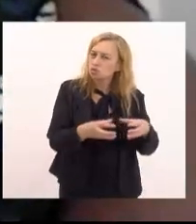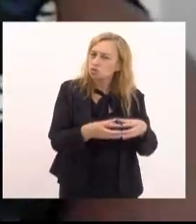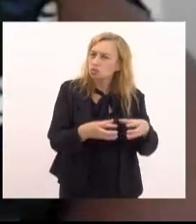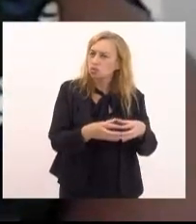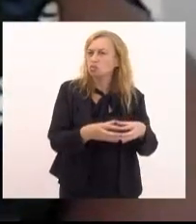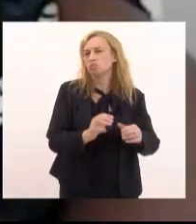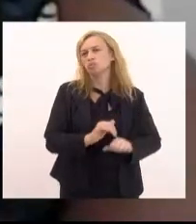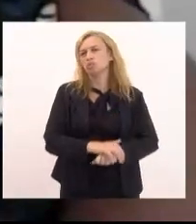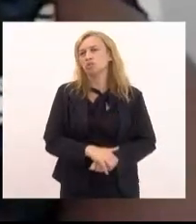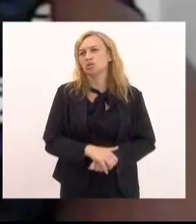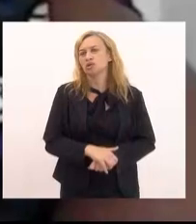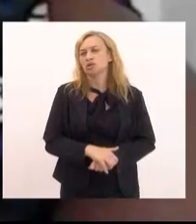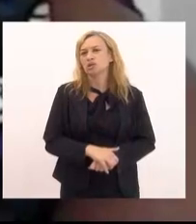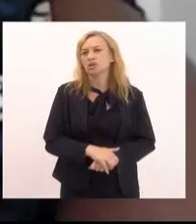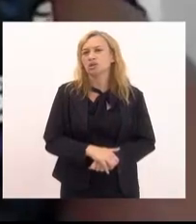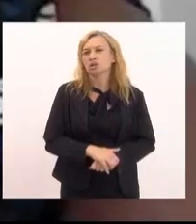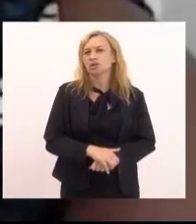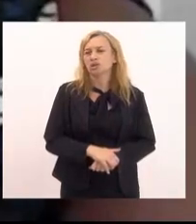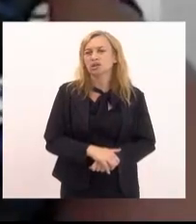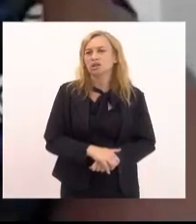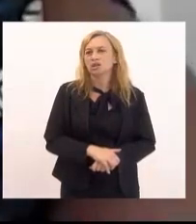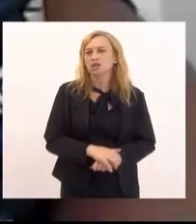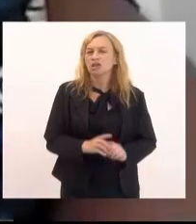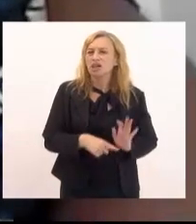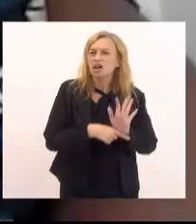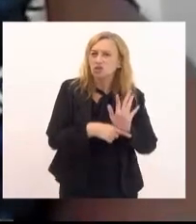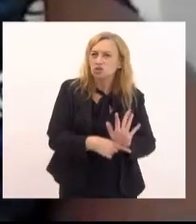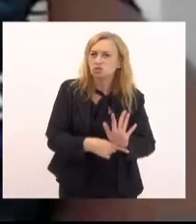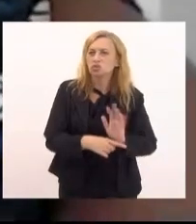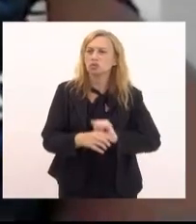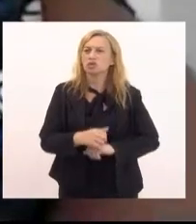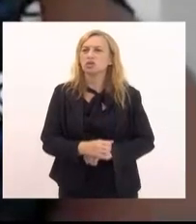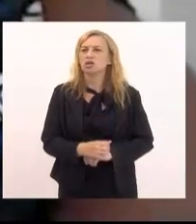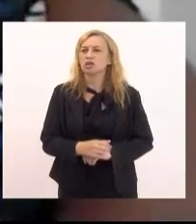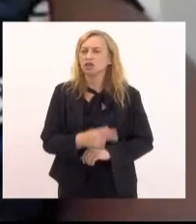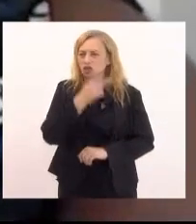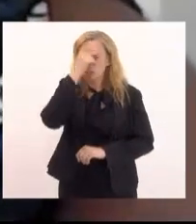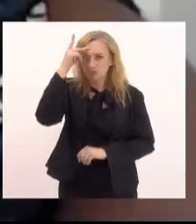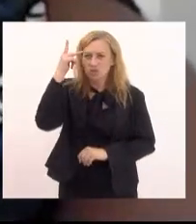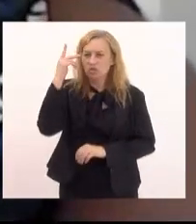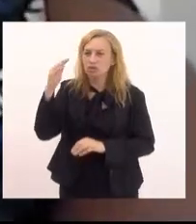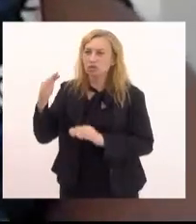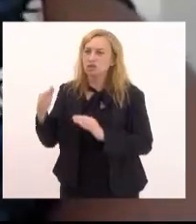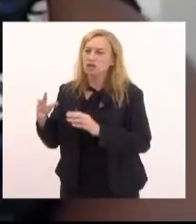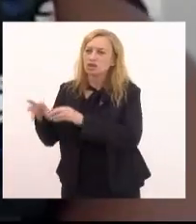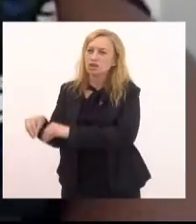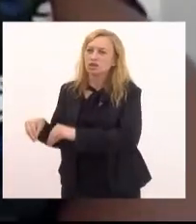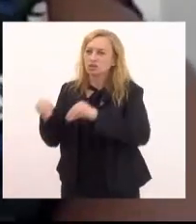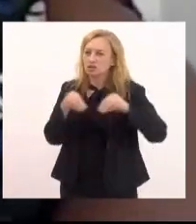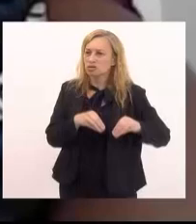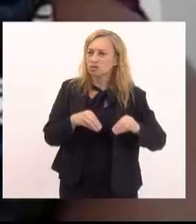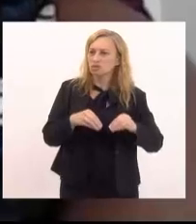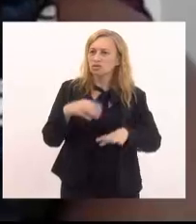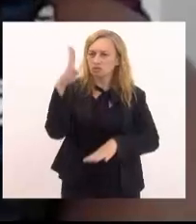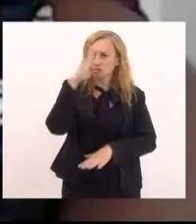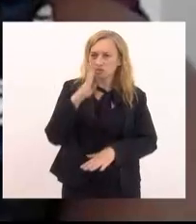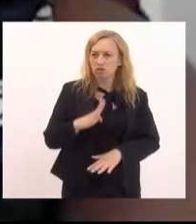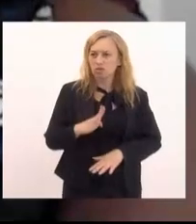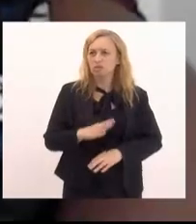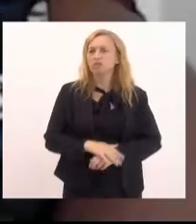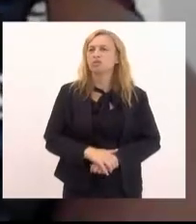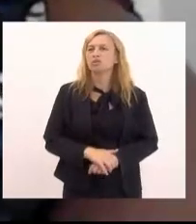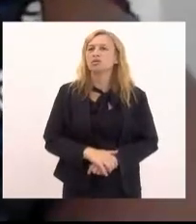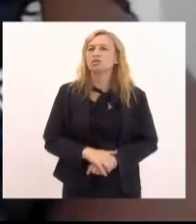do processo de desumanização extrema os refugiados e refugiadas que chegam olhando para o